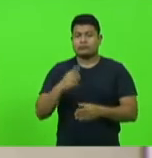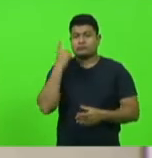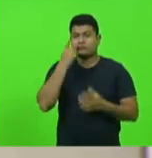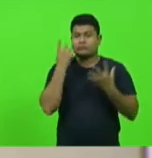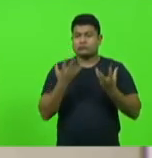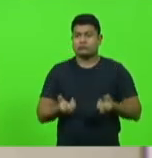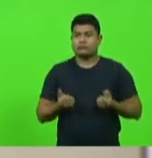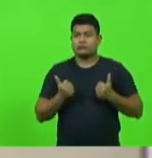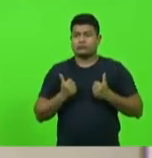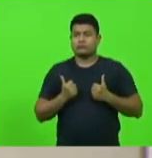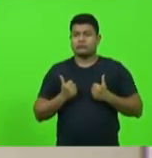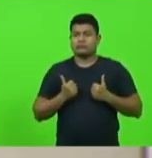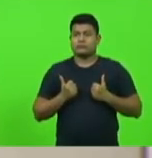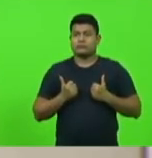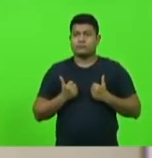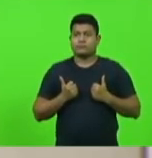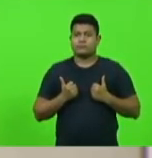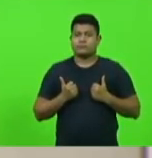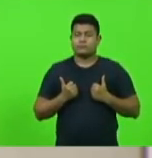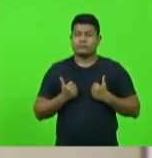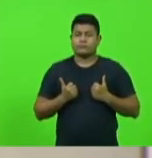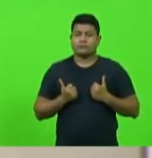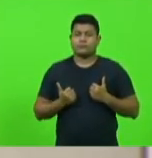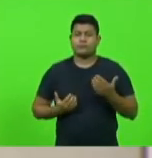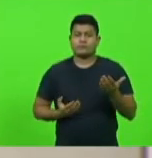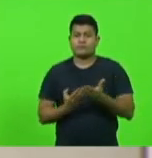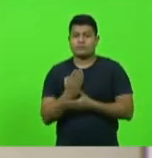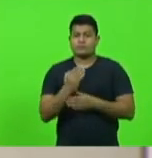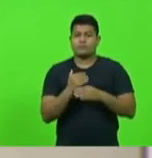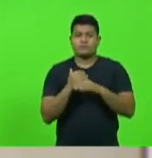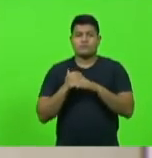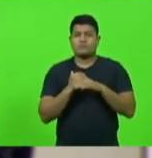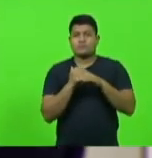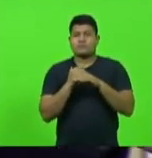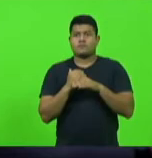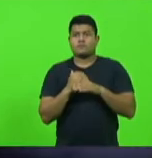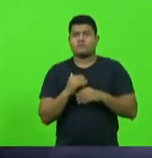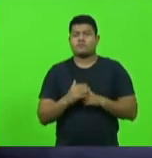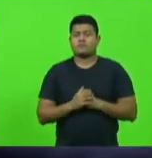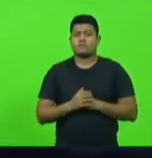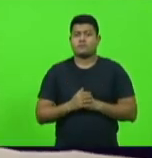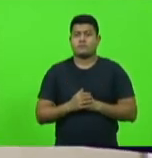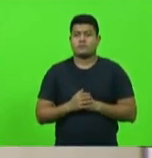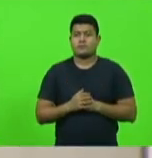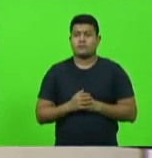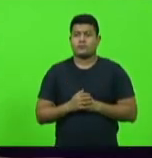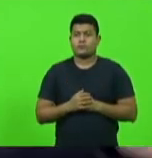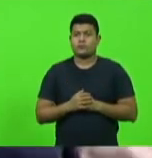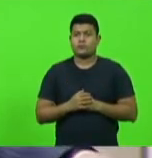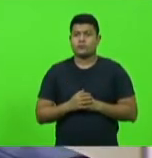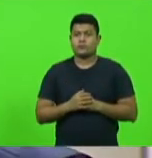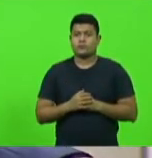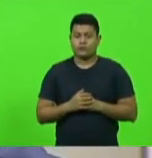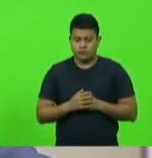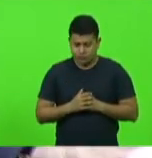Deputados que aprovam, permaneçam como se encontram. Aprovado por unanimidade.